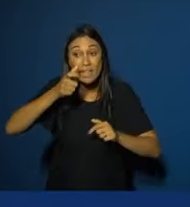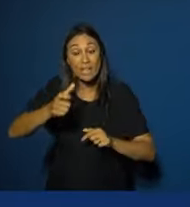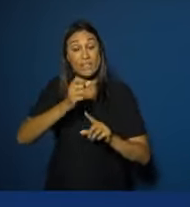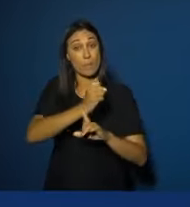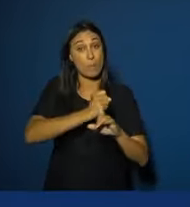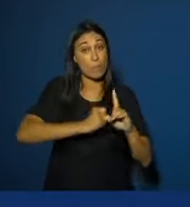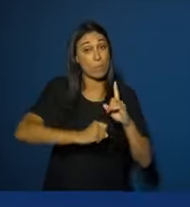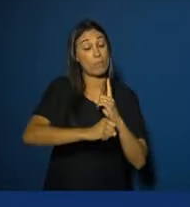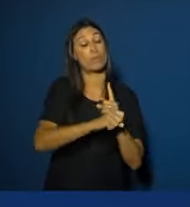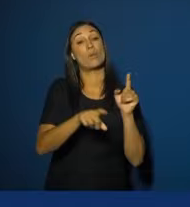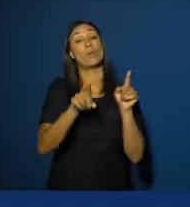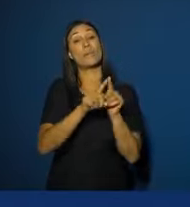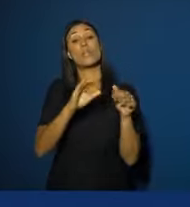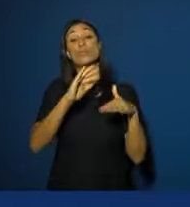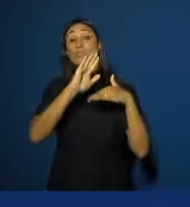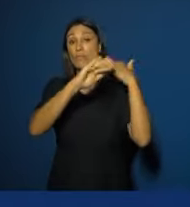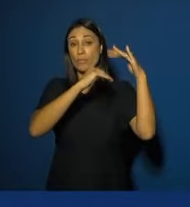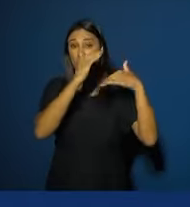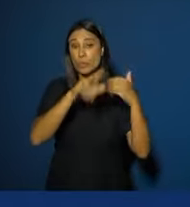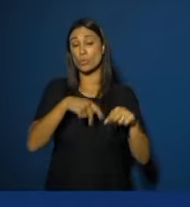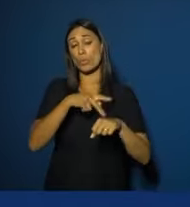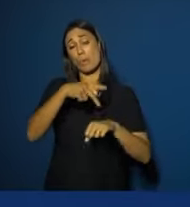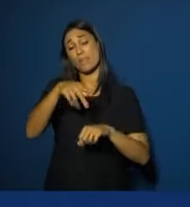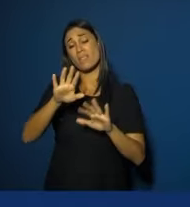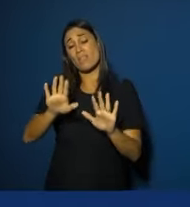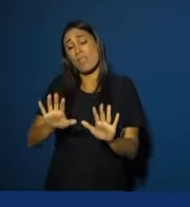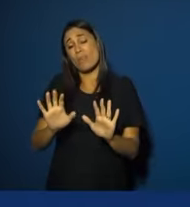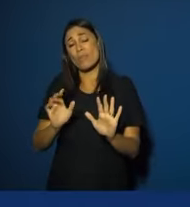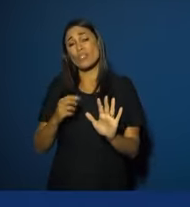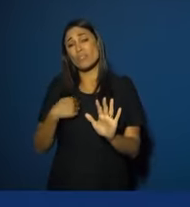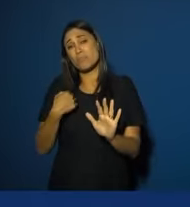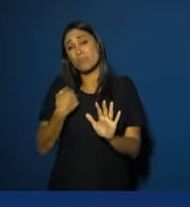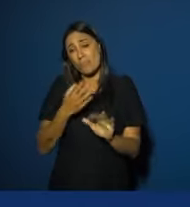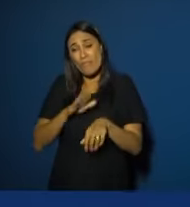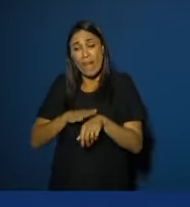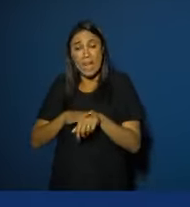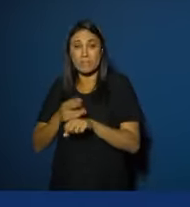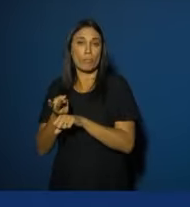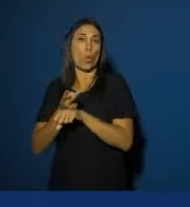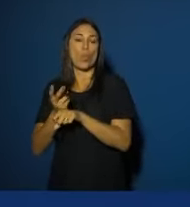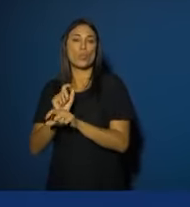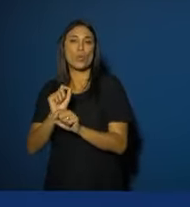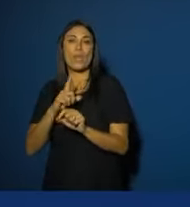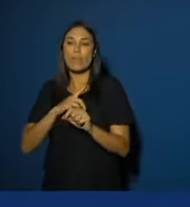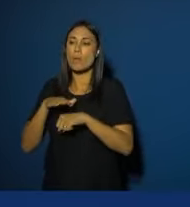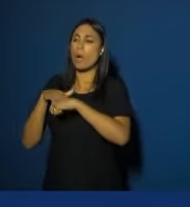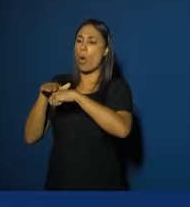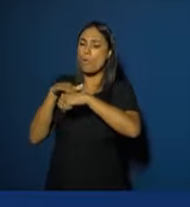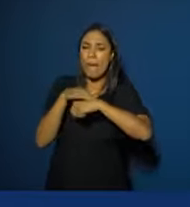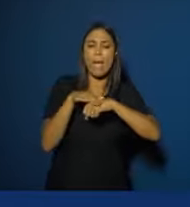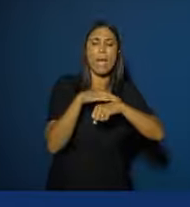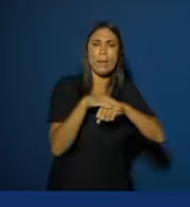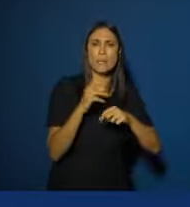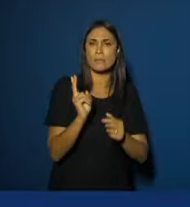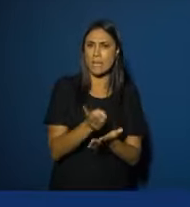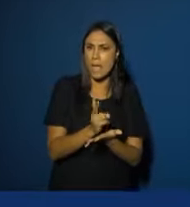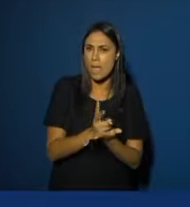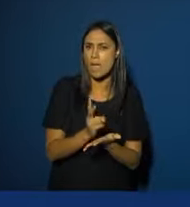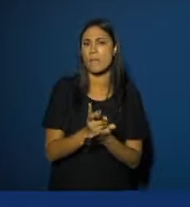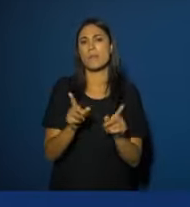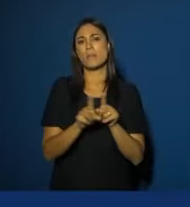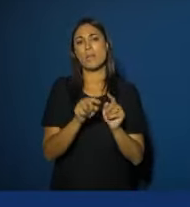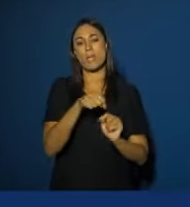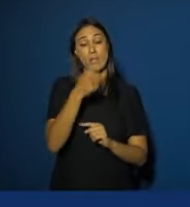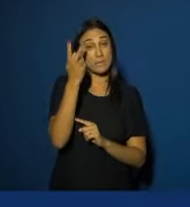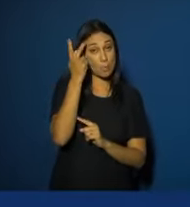o interesse do desenvolvimento do país, e é isso que nós estamos fazendo, buscando colocar o diálogo acima de tudo. Assim estamos fazendo